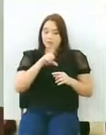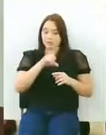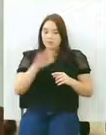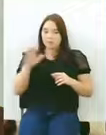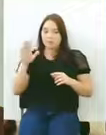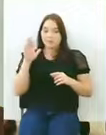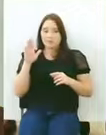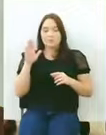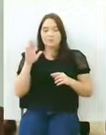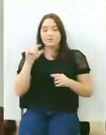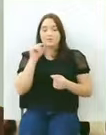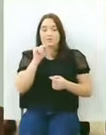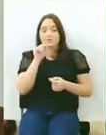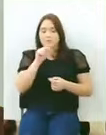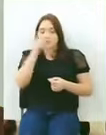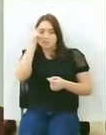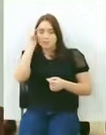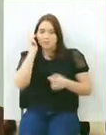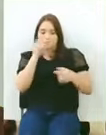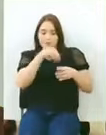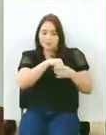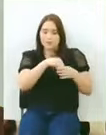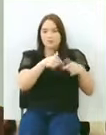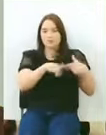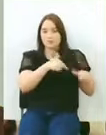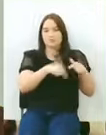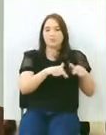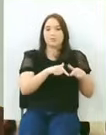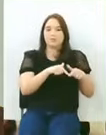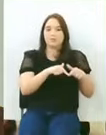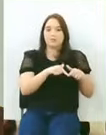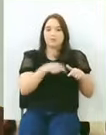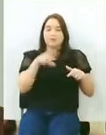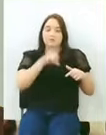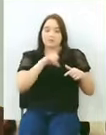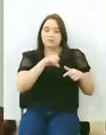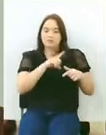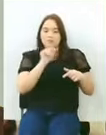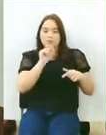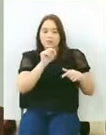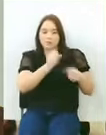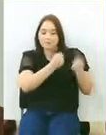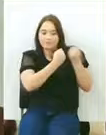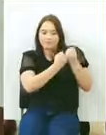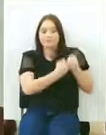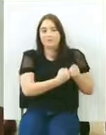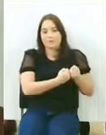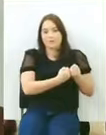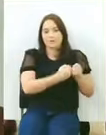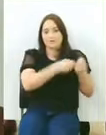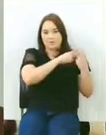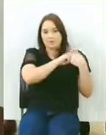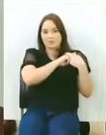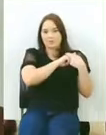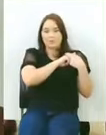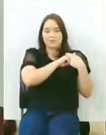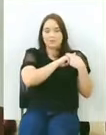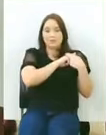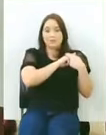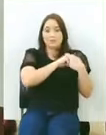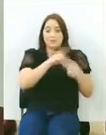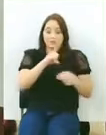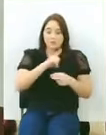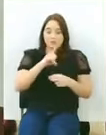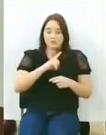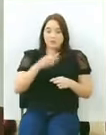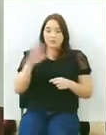tem promessas específicas para aqueles que assumam esse cargo, esse fardo, esse encargo. E